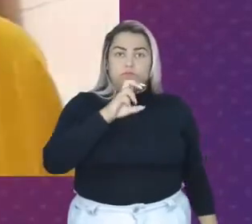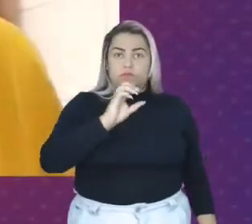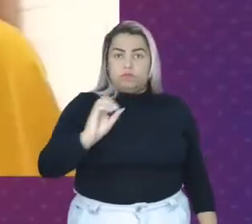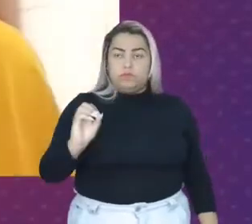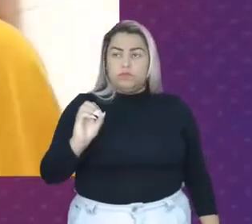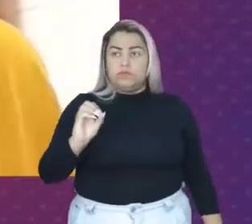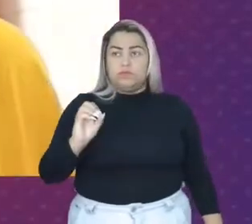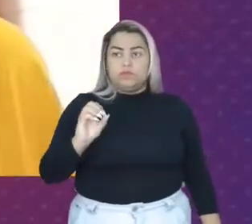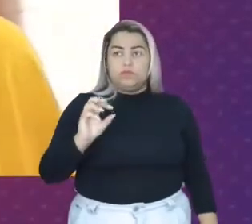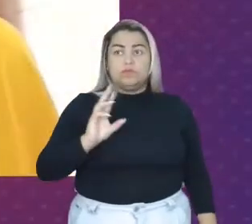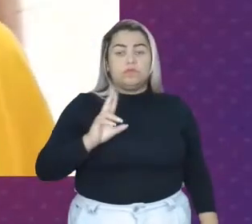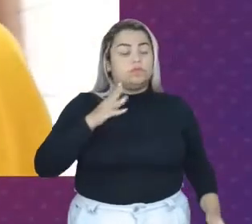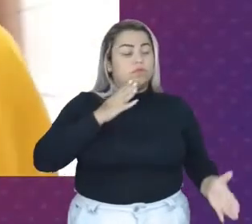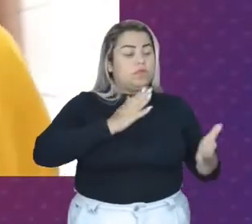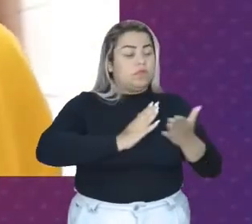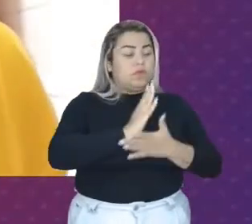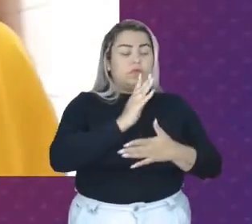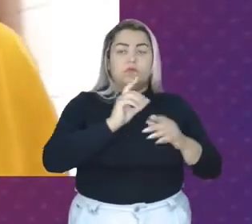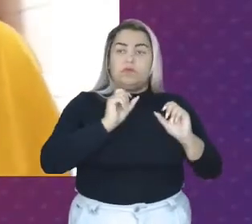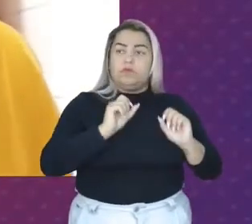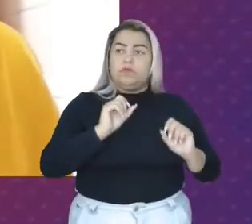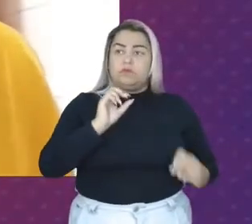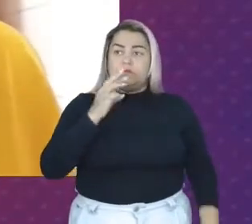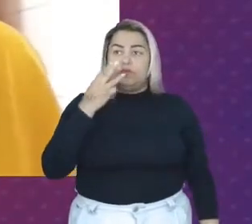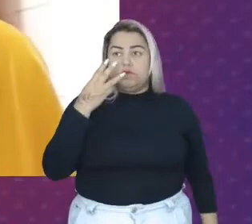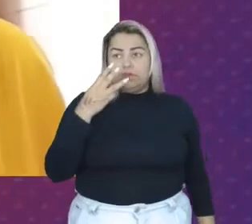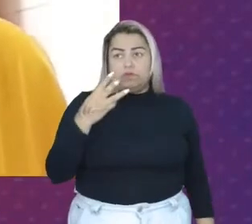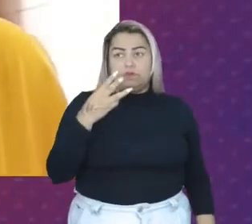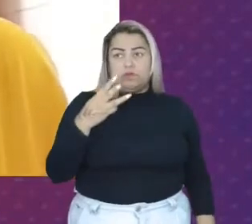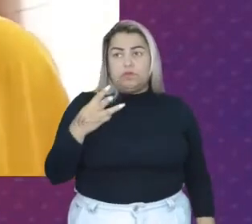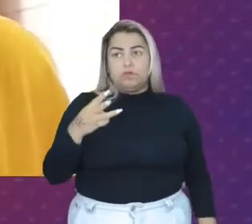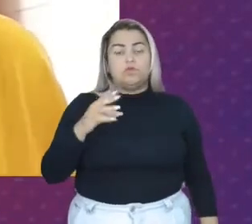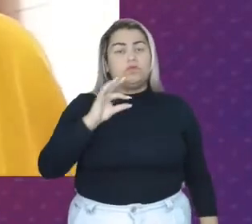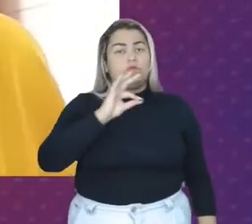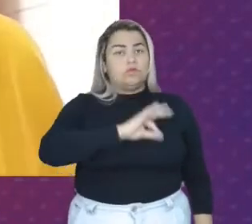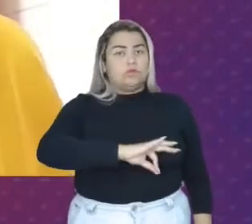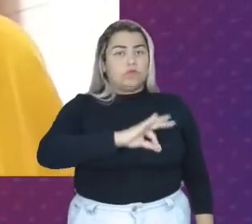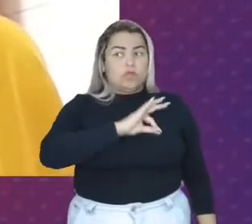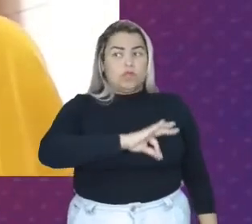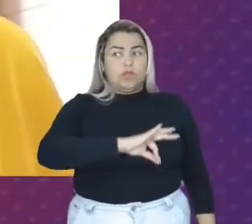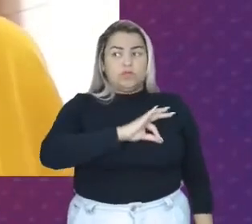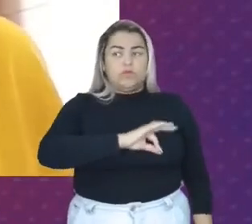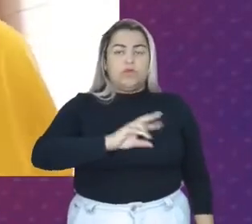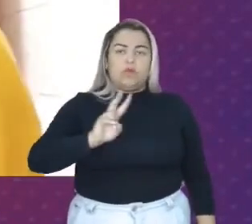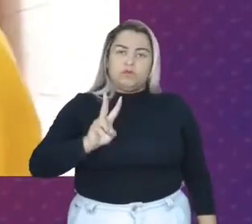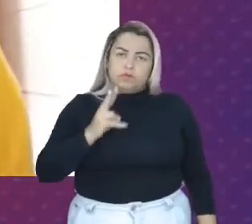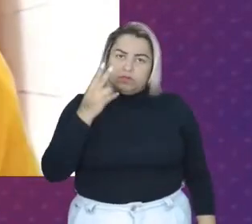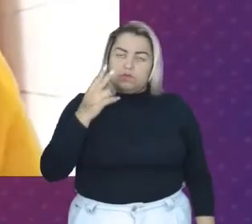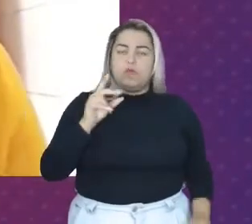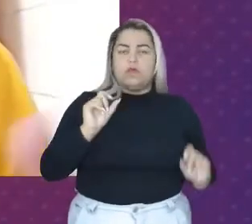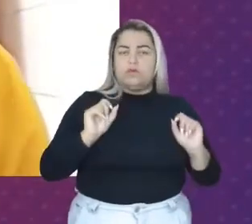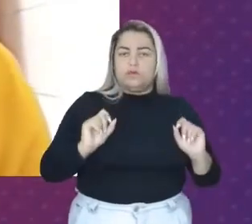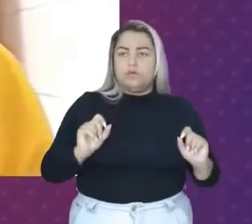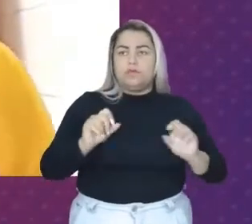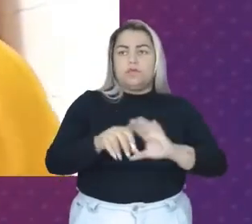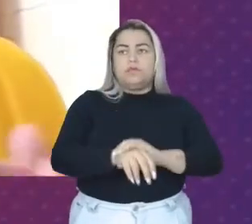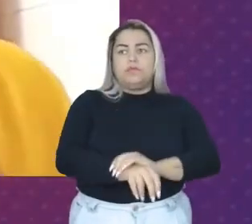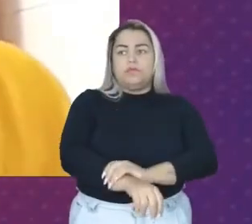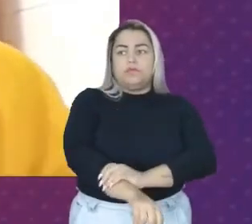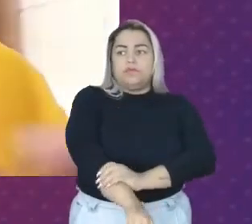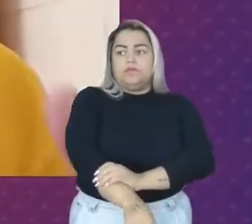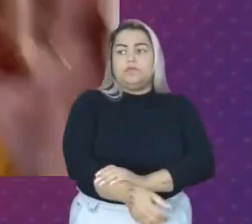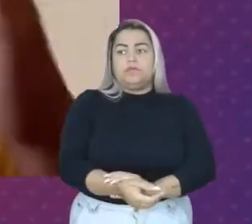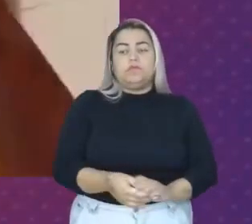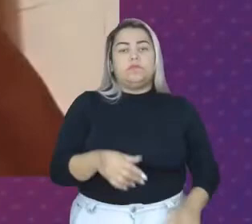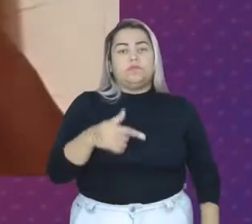vai acessar o seguro-desemprego, ela só tem direito a 3 parcelas no valor do salário. E aí, atualmente, né, aí, sim,